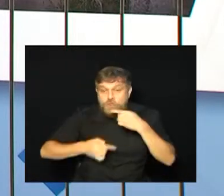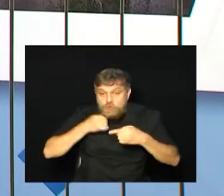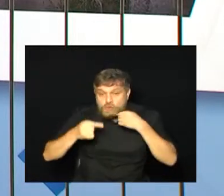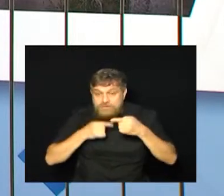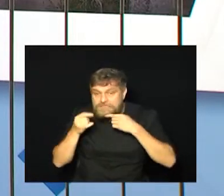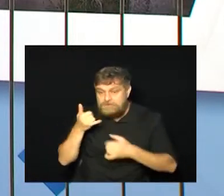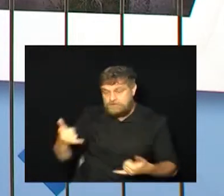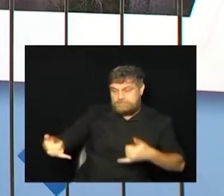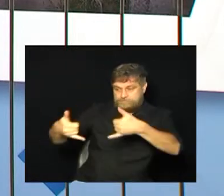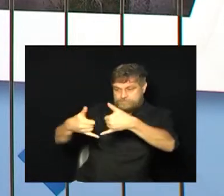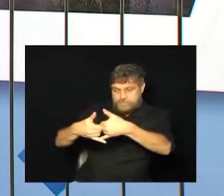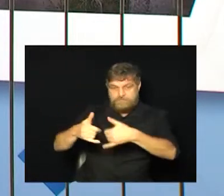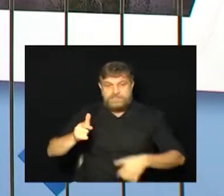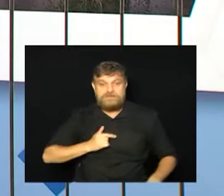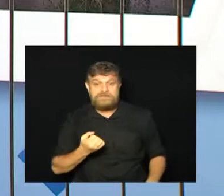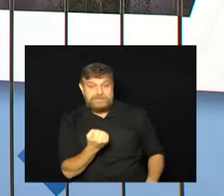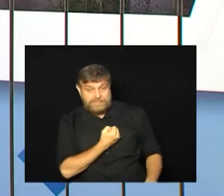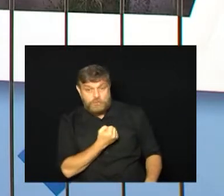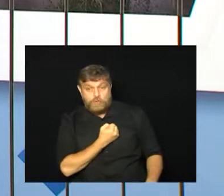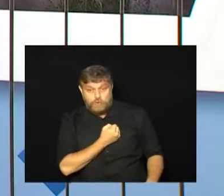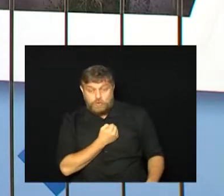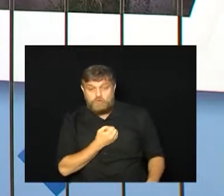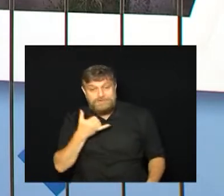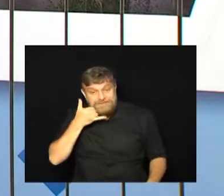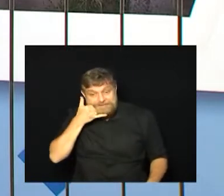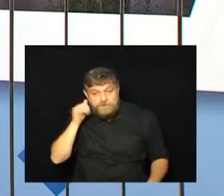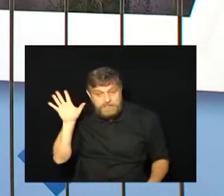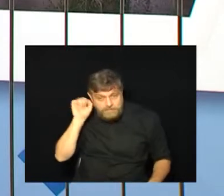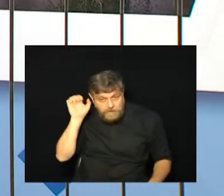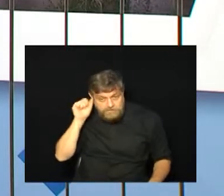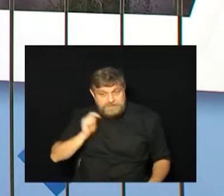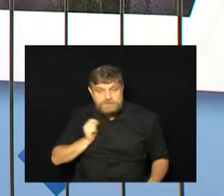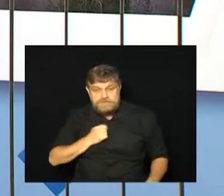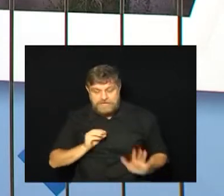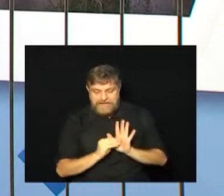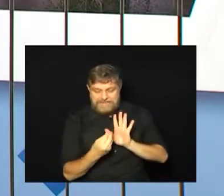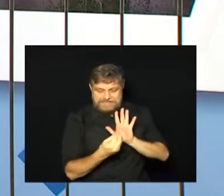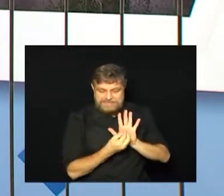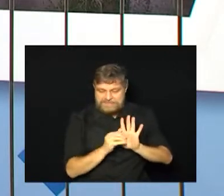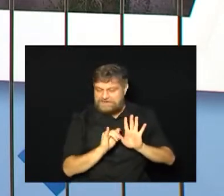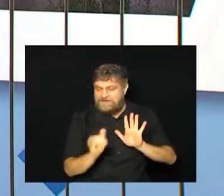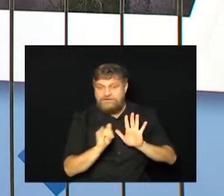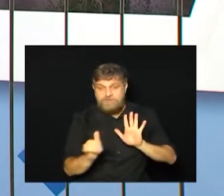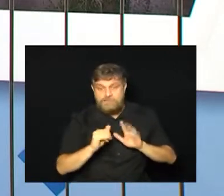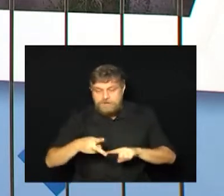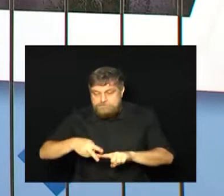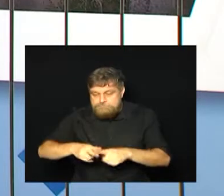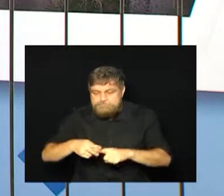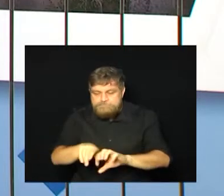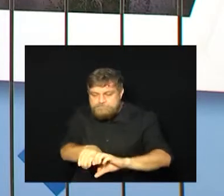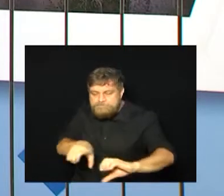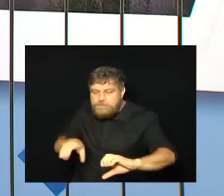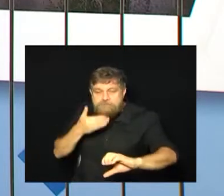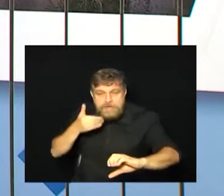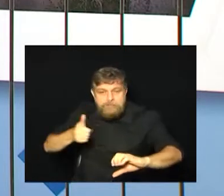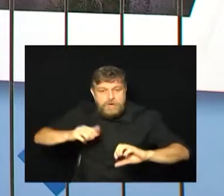1195 ou no 3735 5000. A Sanasa que informou, então as obras são de melhorias para